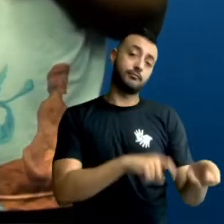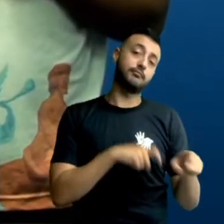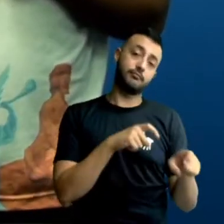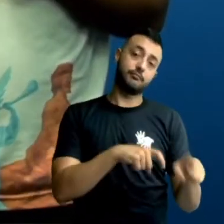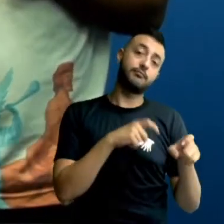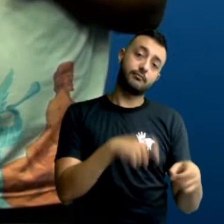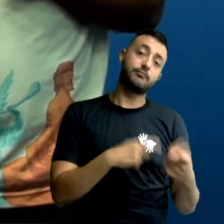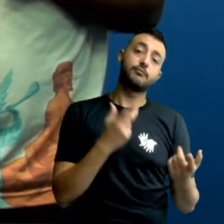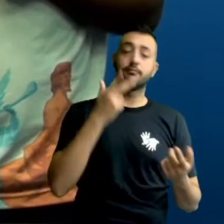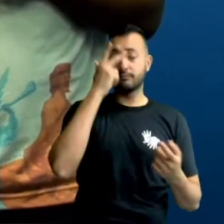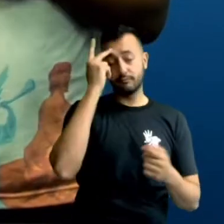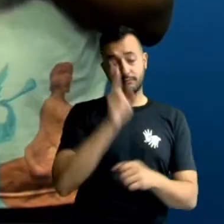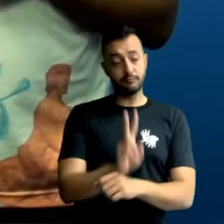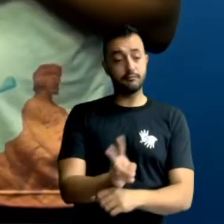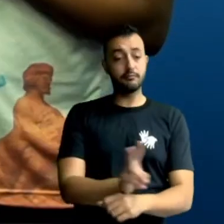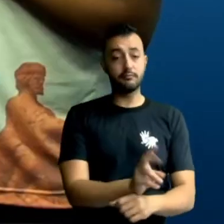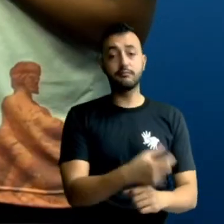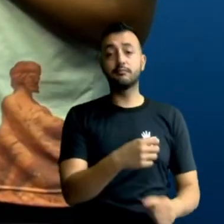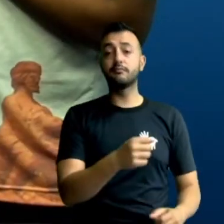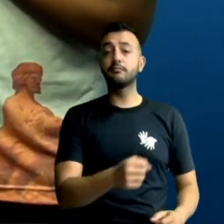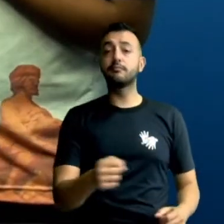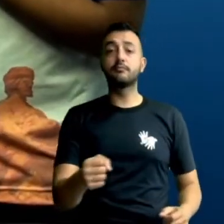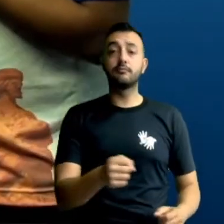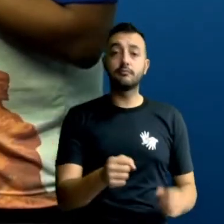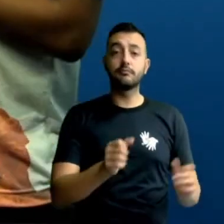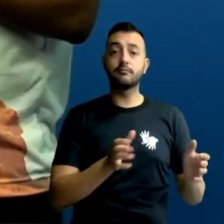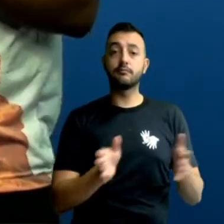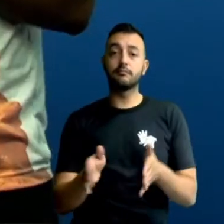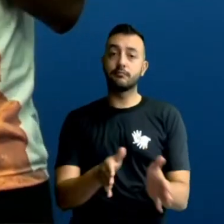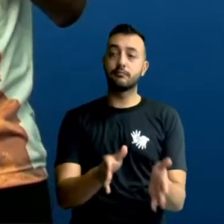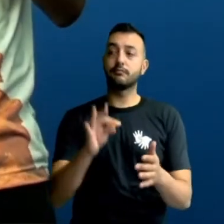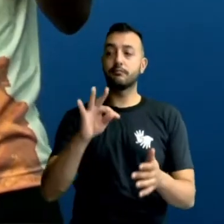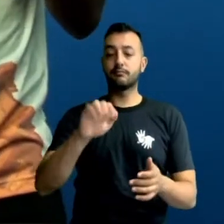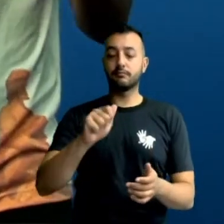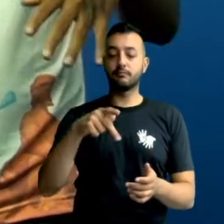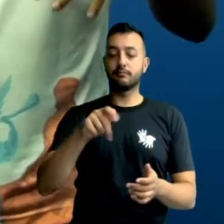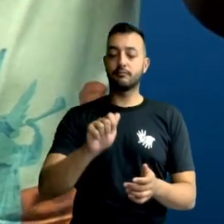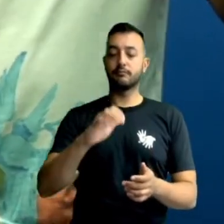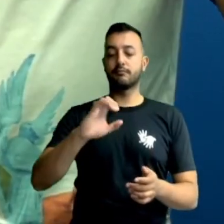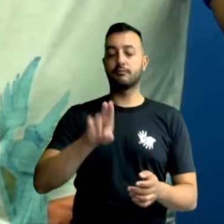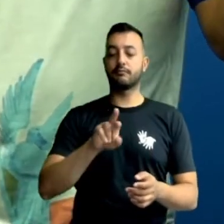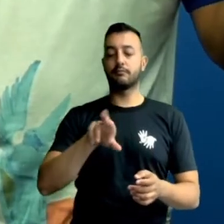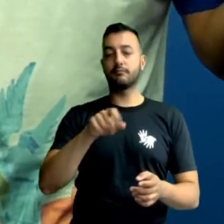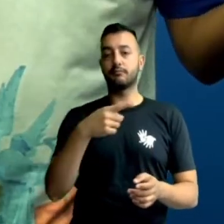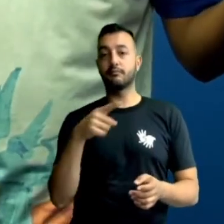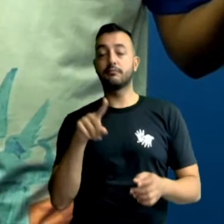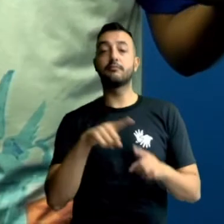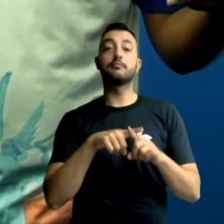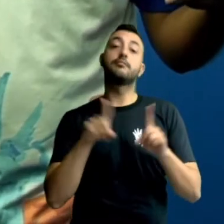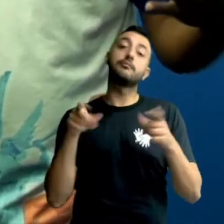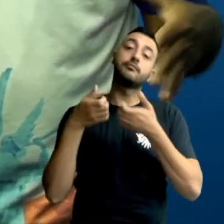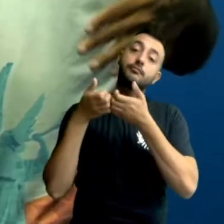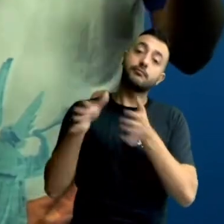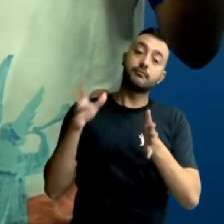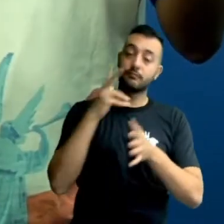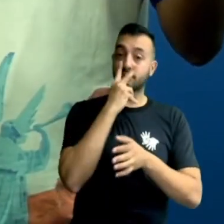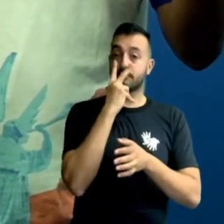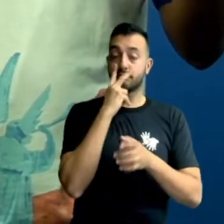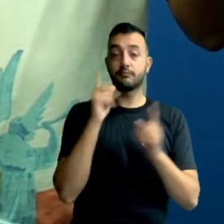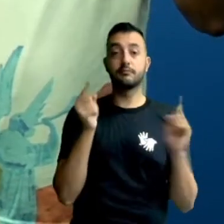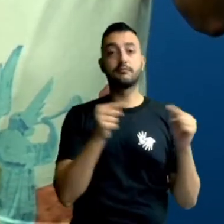lavradores, dos criadores, no Vale do Tapacurá. Sendo que a origem de Vitória de Santo Antão